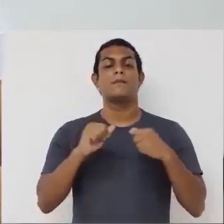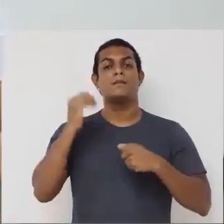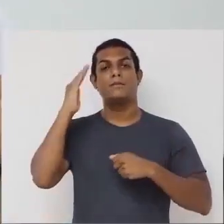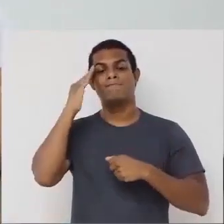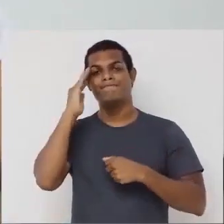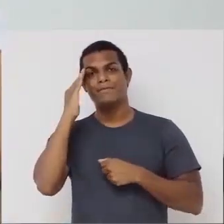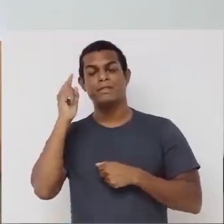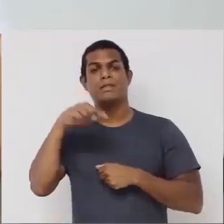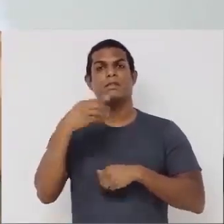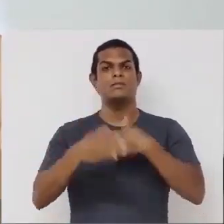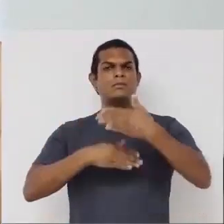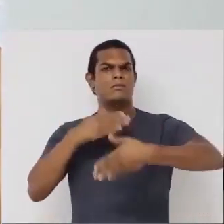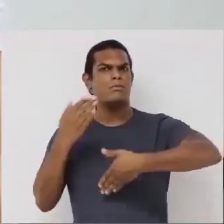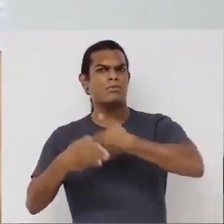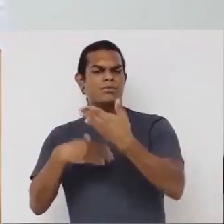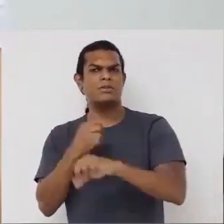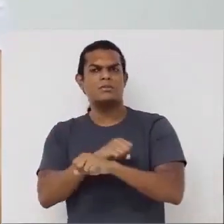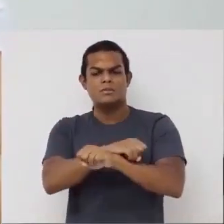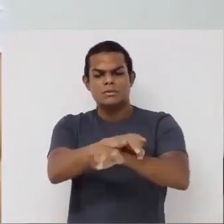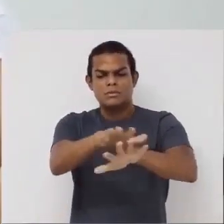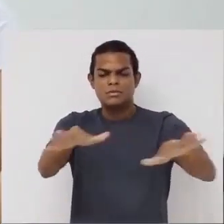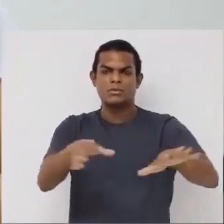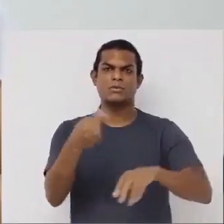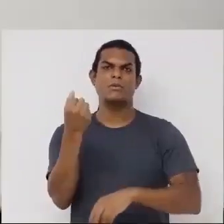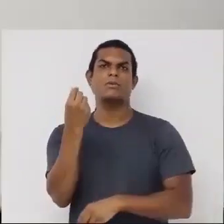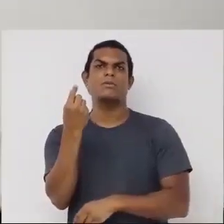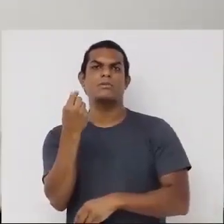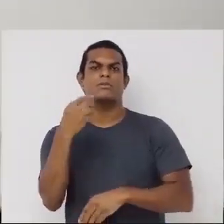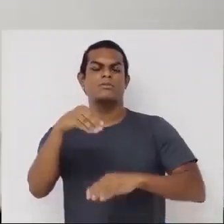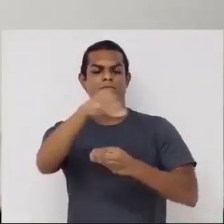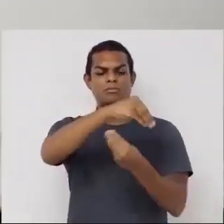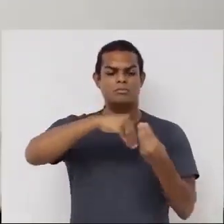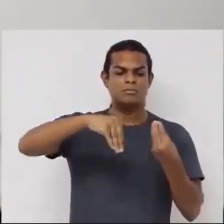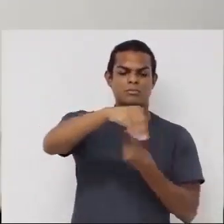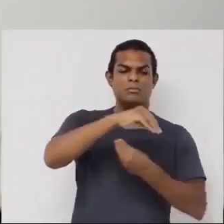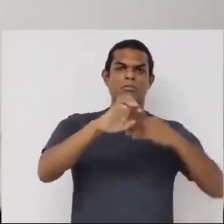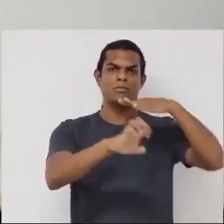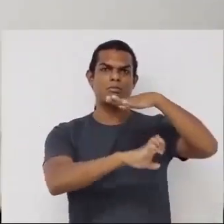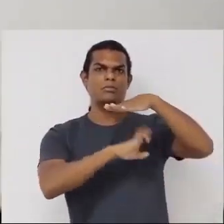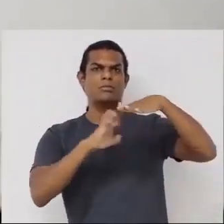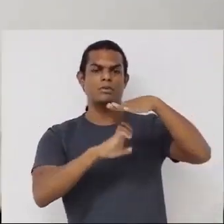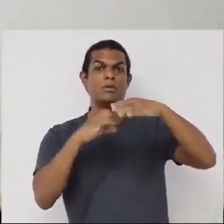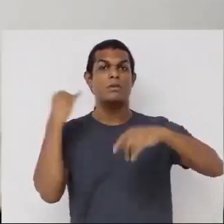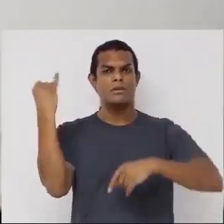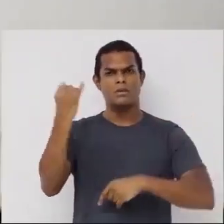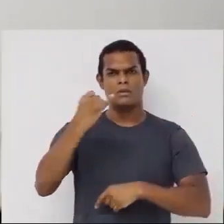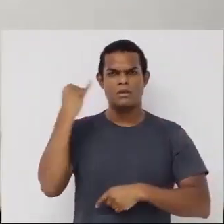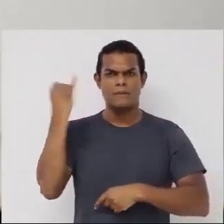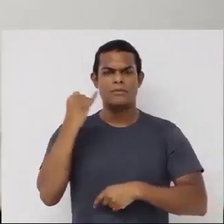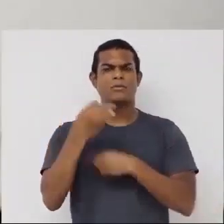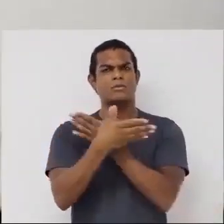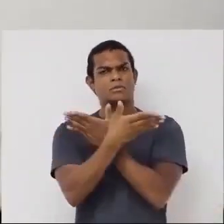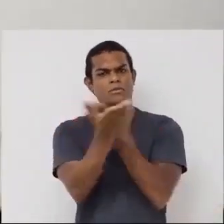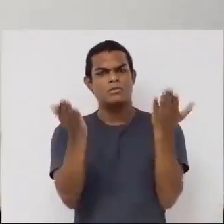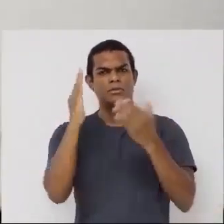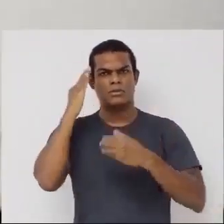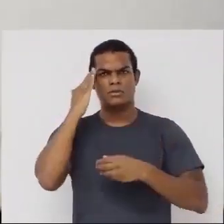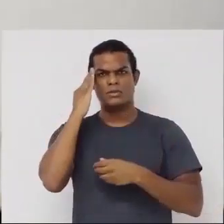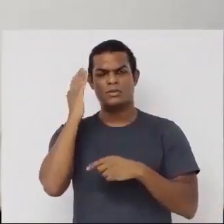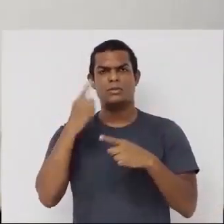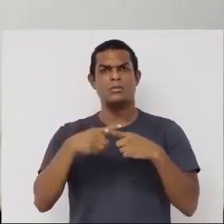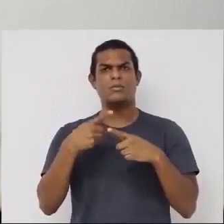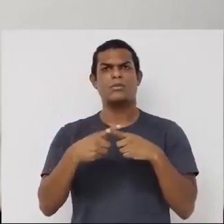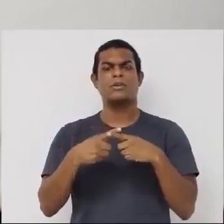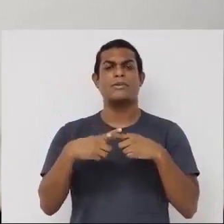é esse processo de distribuição do dinheiro em torno da empresa. E aí é importante que você compreenda isso,